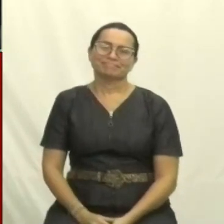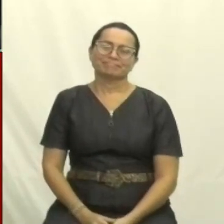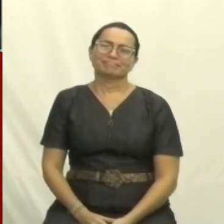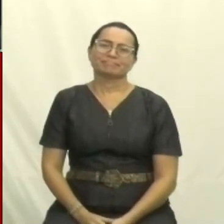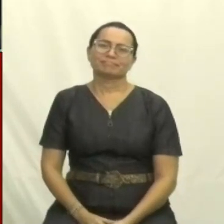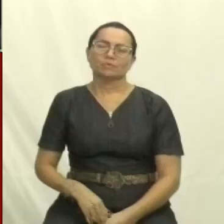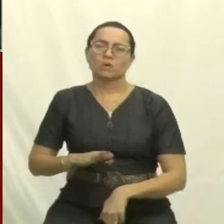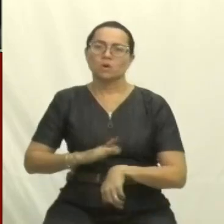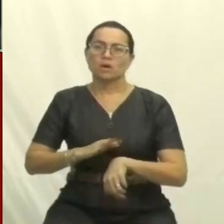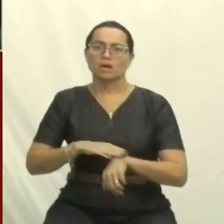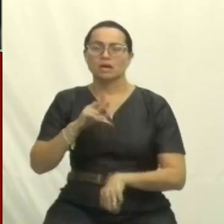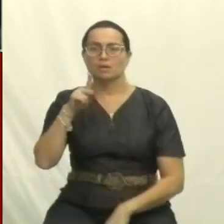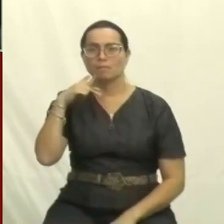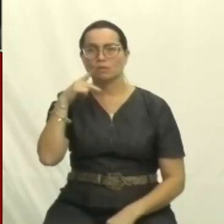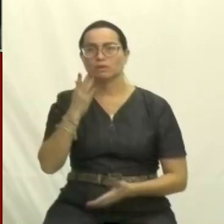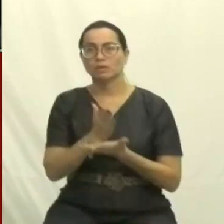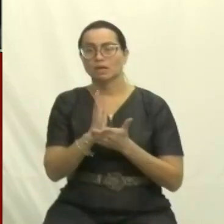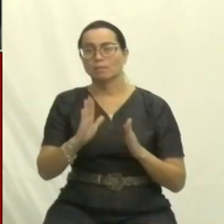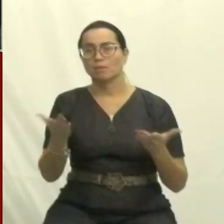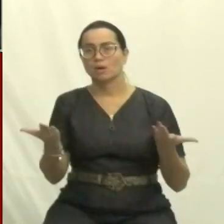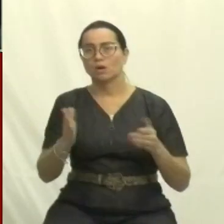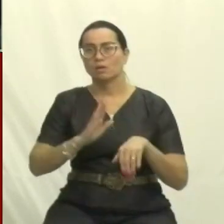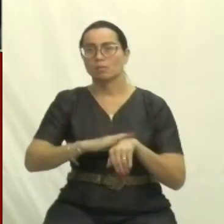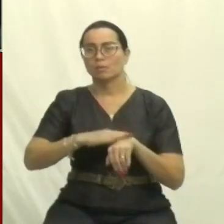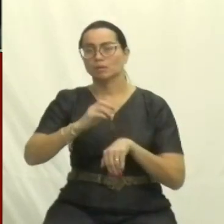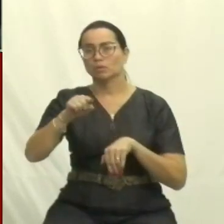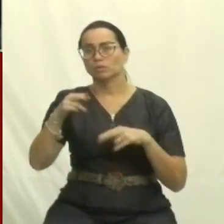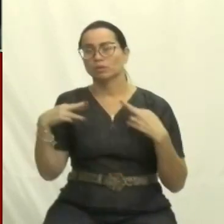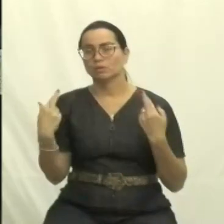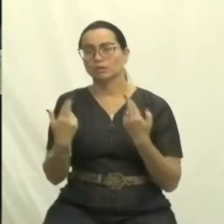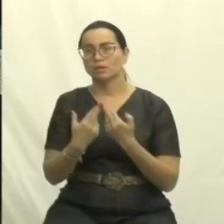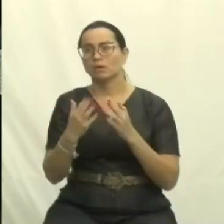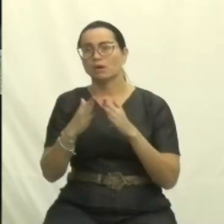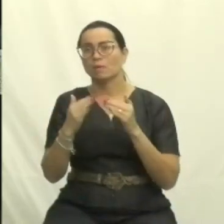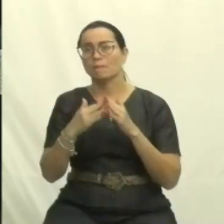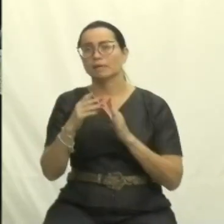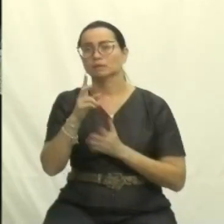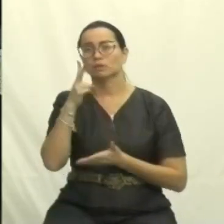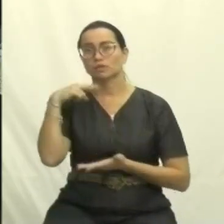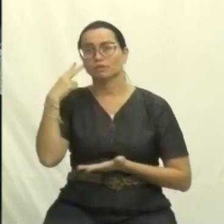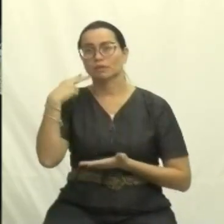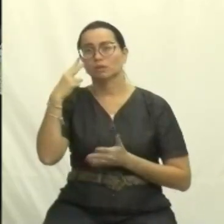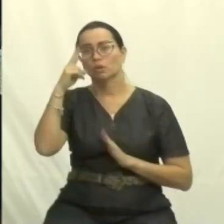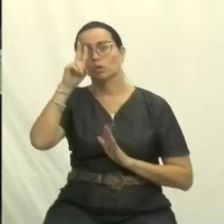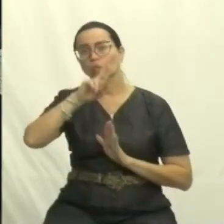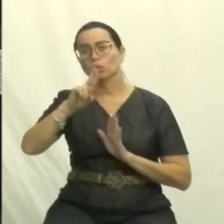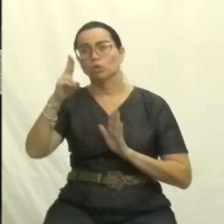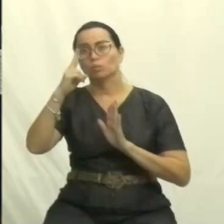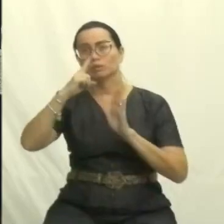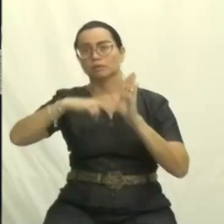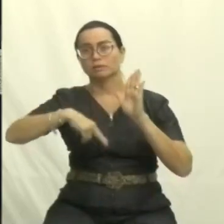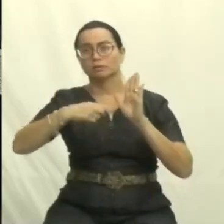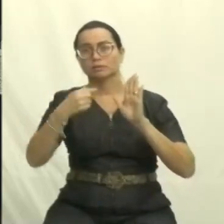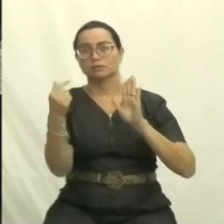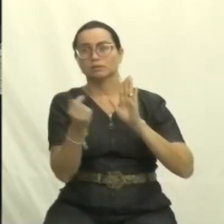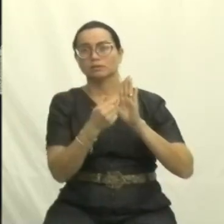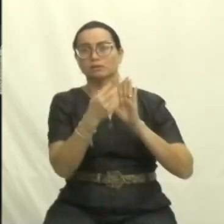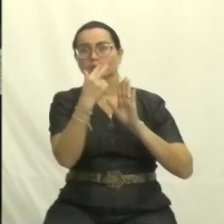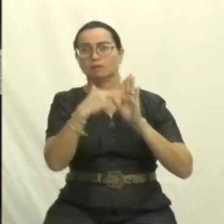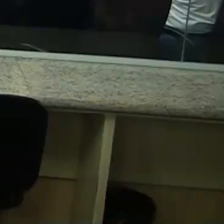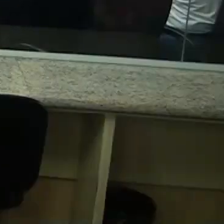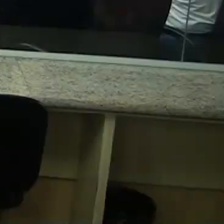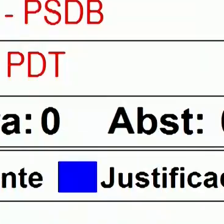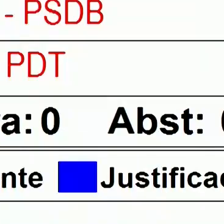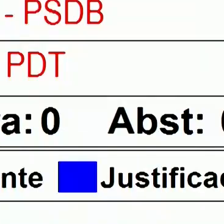Terminado o horário político, passamos para o grande expediente. Solicito aos senhores vereadores e vereadoras que façam a confirmação do